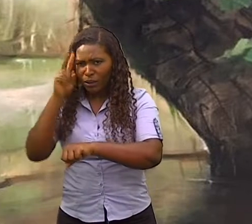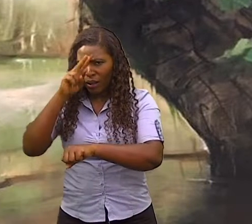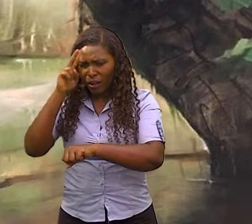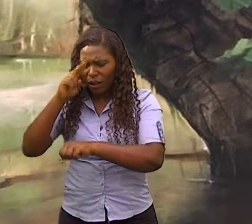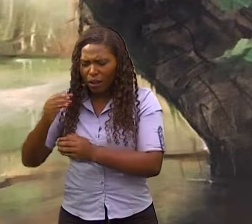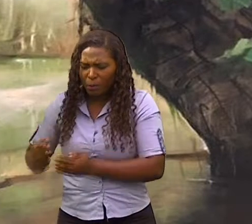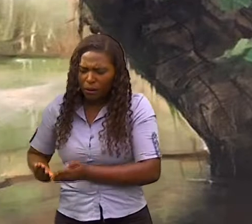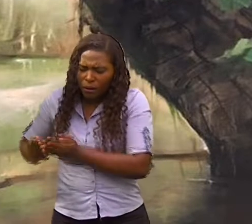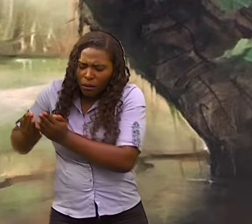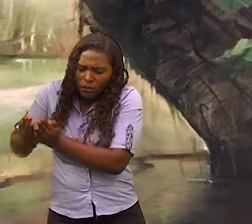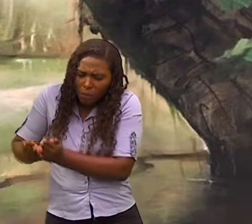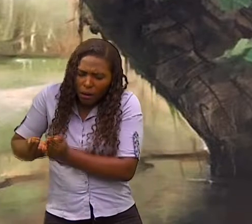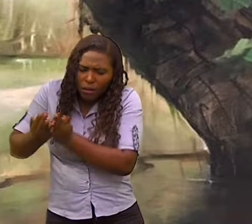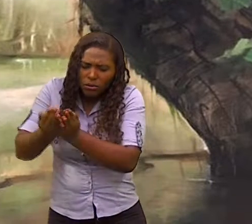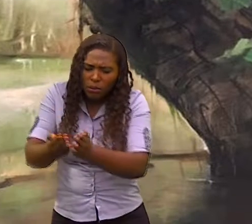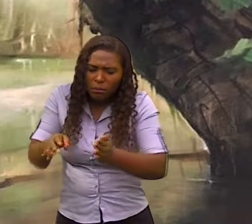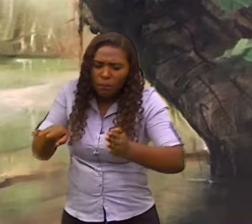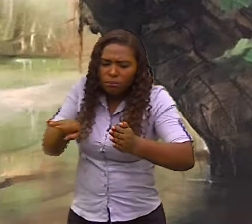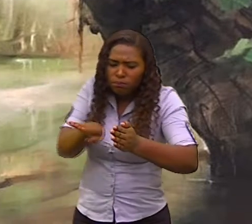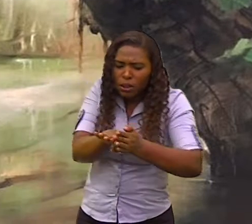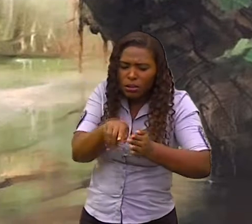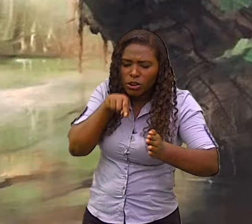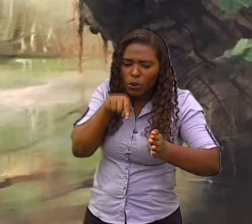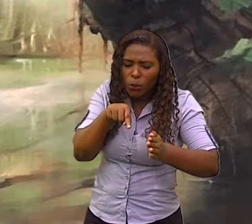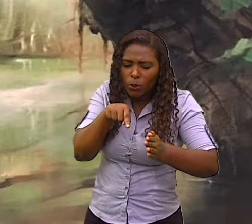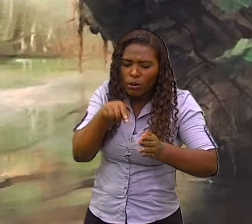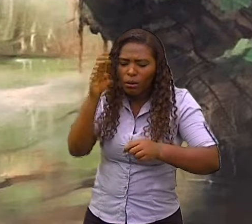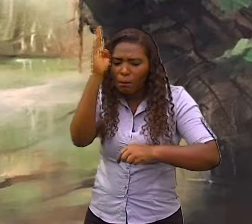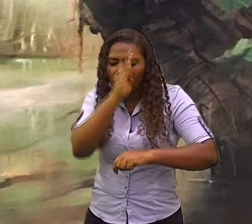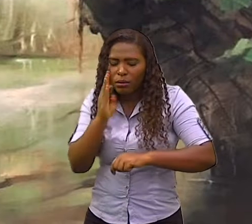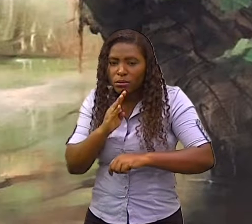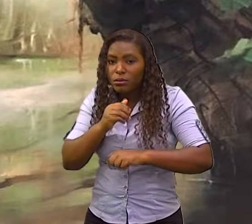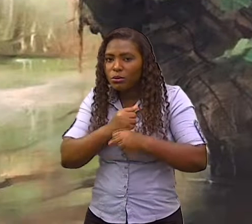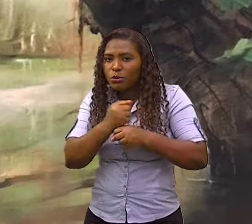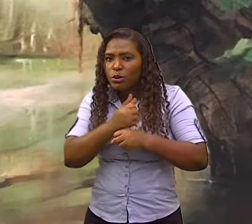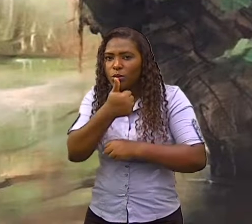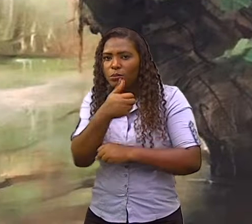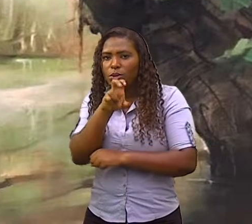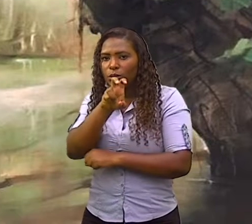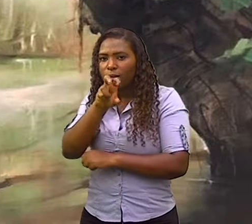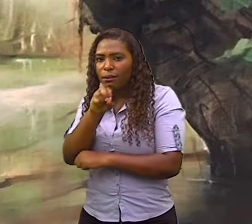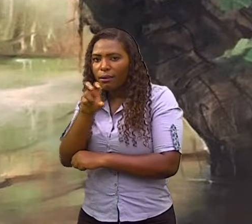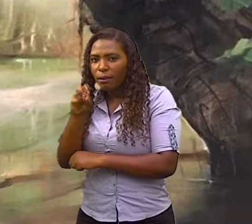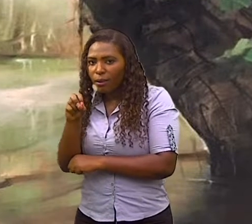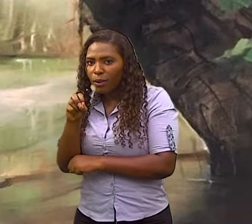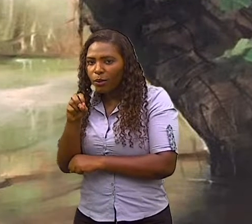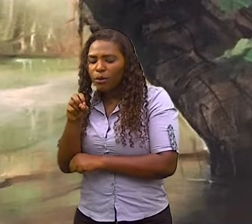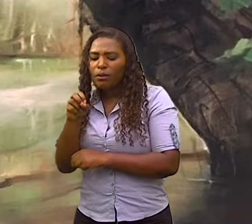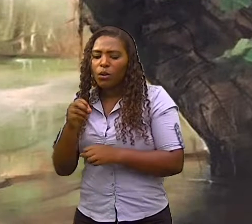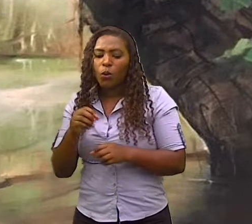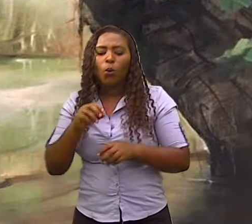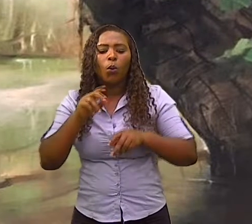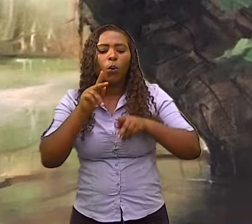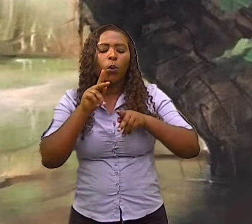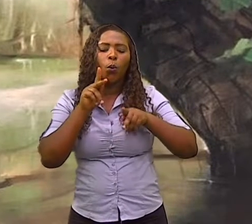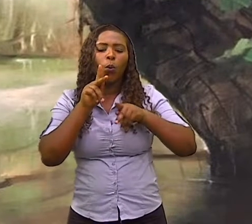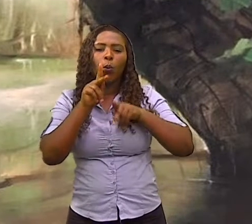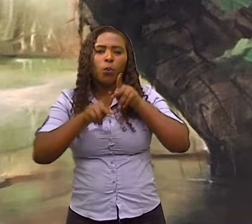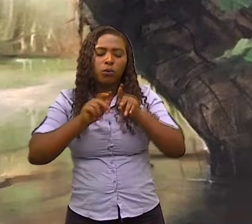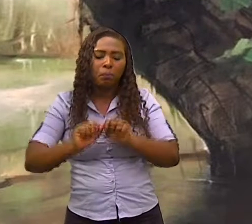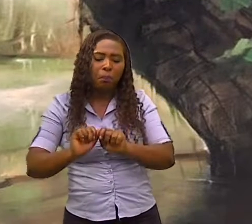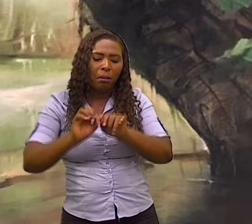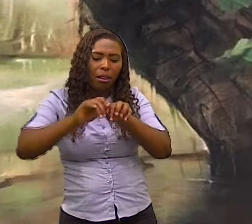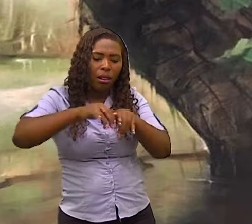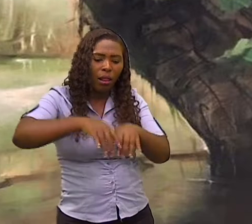das caravelas que chegaram ao Brasil no ano de 1500. Então, nós podemos falar desses colonizadores, aqueles que vieram